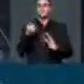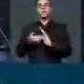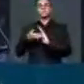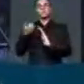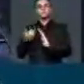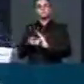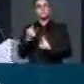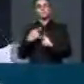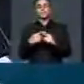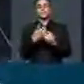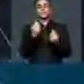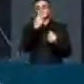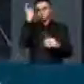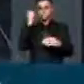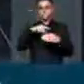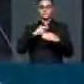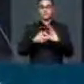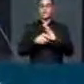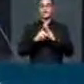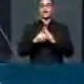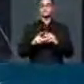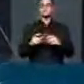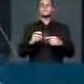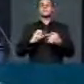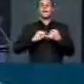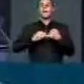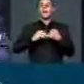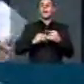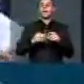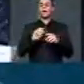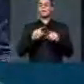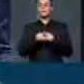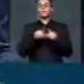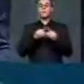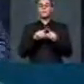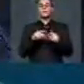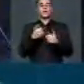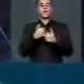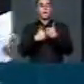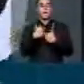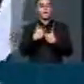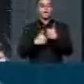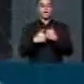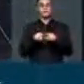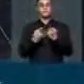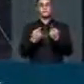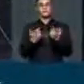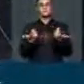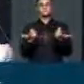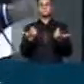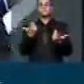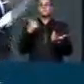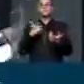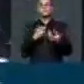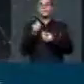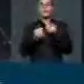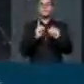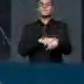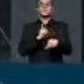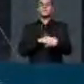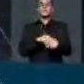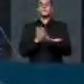seu arroz e aí não estão podendo entrar na sua própria propriedade porque estão lá os grandes homens da Justiça, lá da